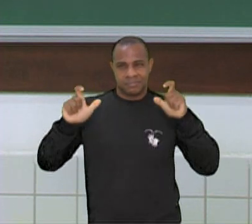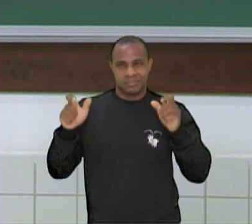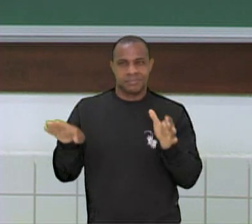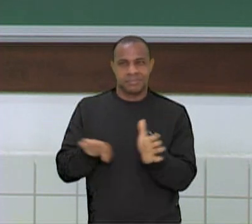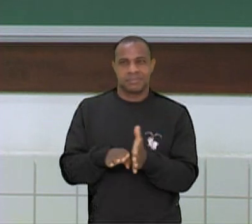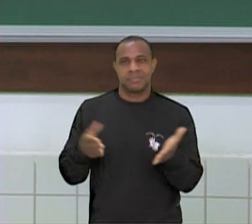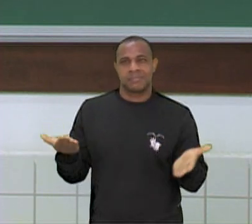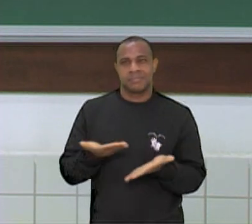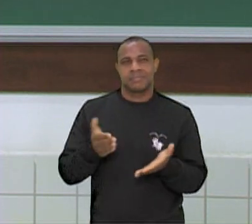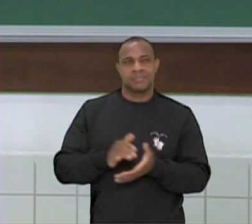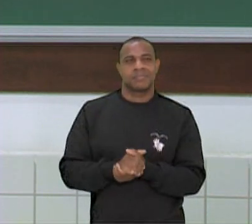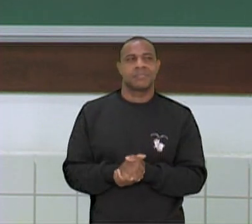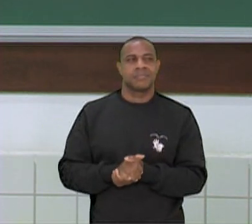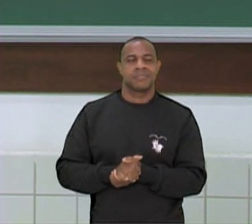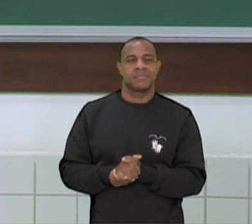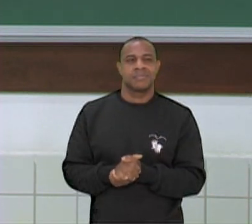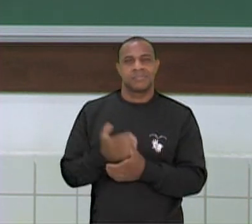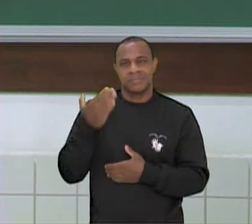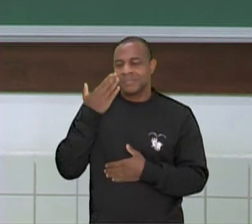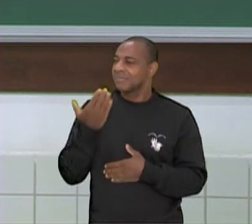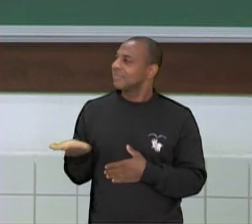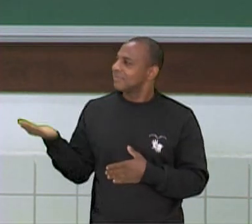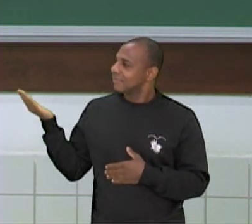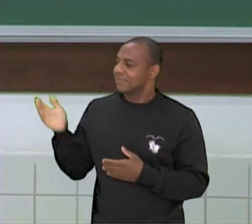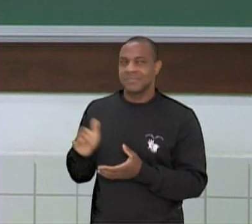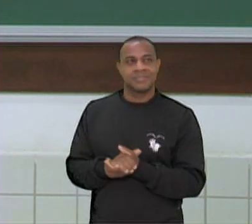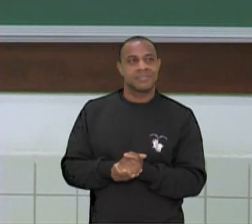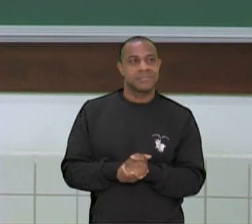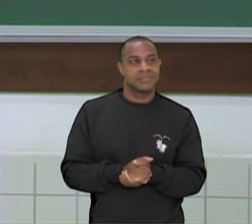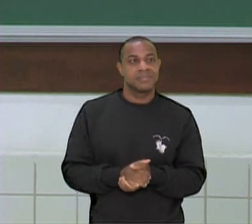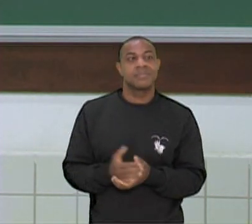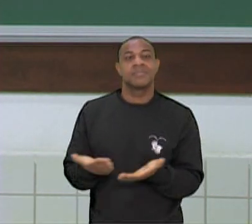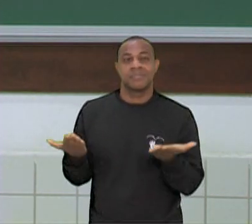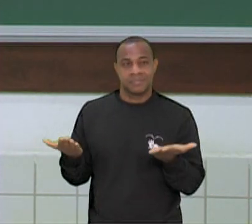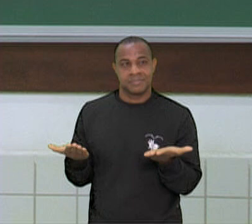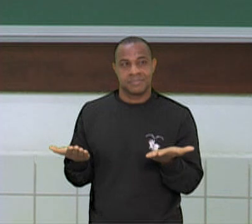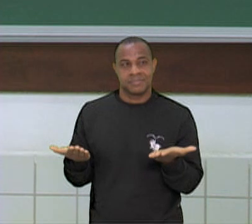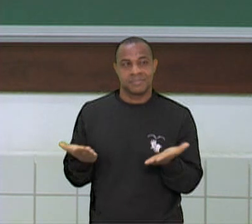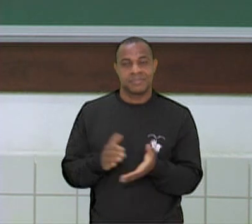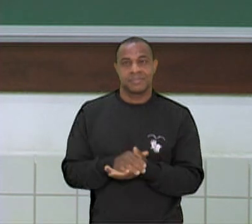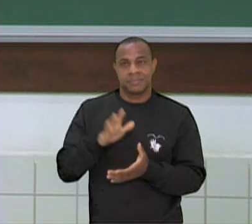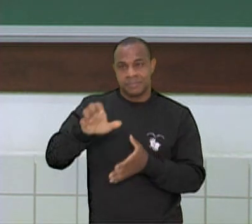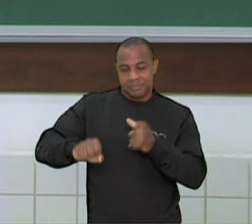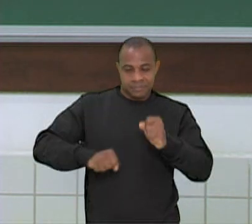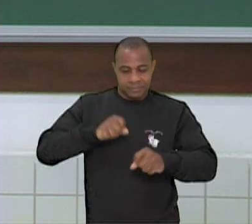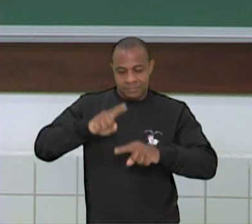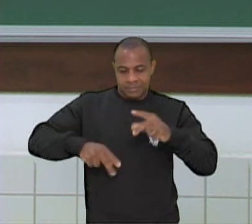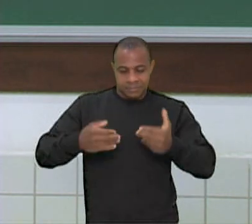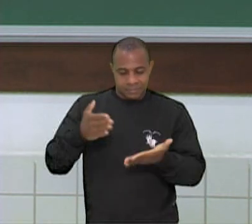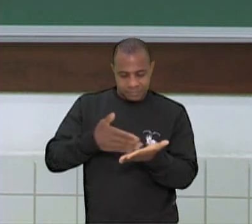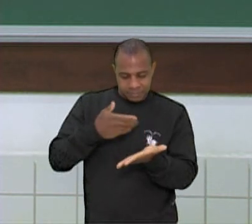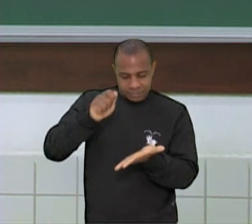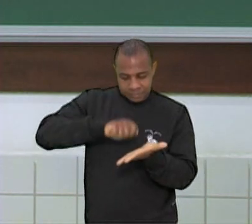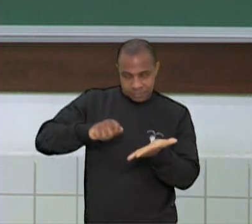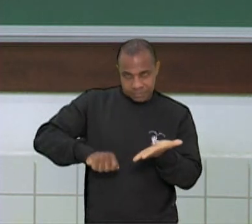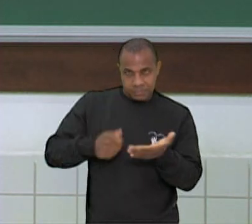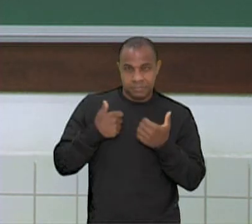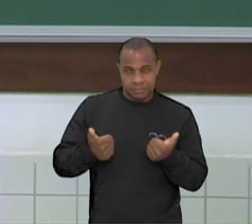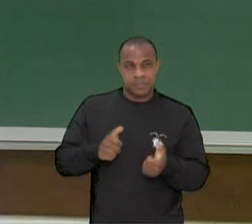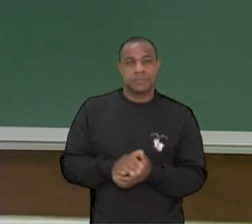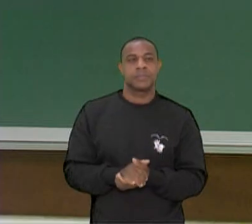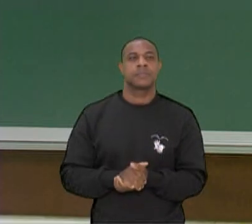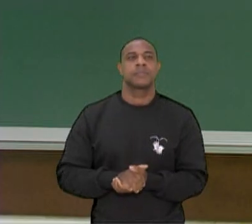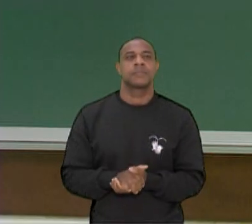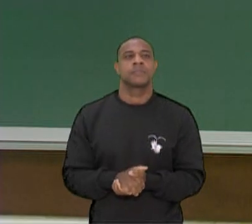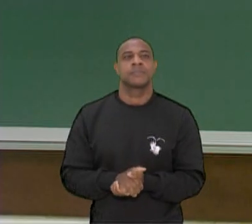agora, né, virado num Jiraiya aí, num Pikachu, vem, pega o lápis, o caderno e ó, capricha. Vamos